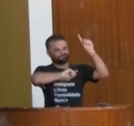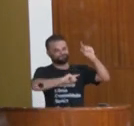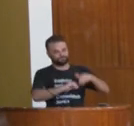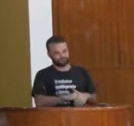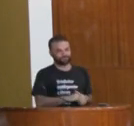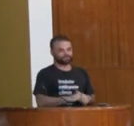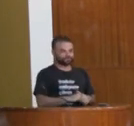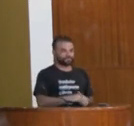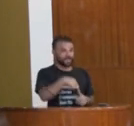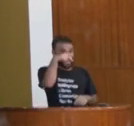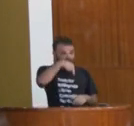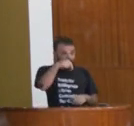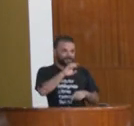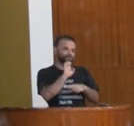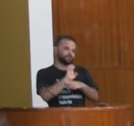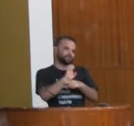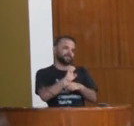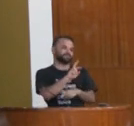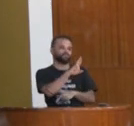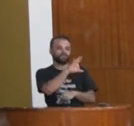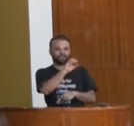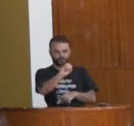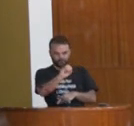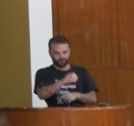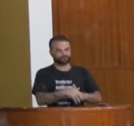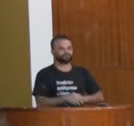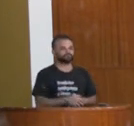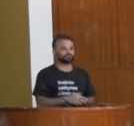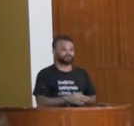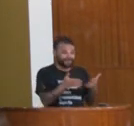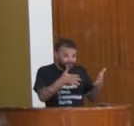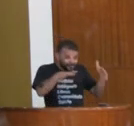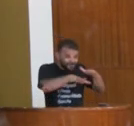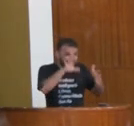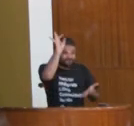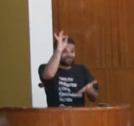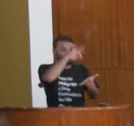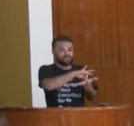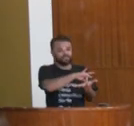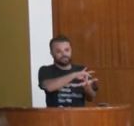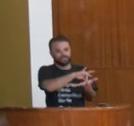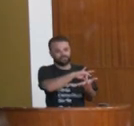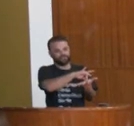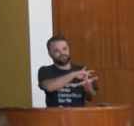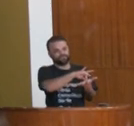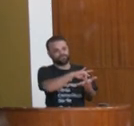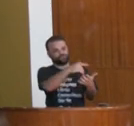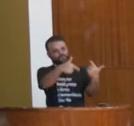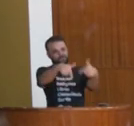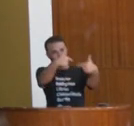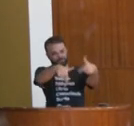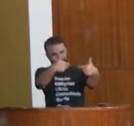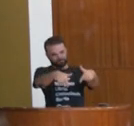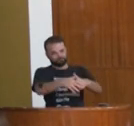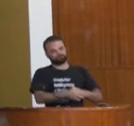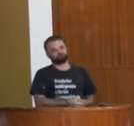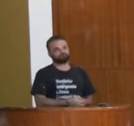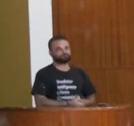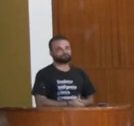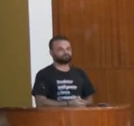nosso estado, com a inclusão efetiva delas no mercado de trabalho.